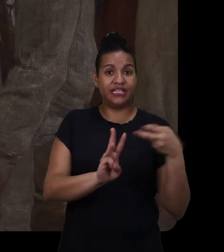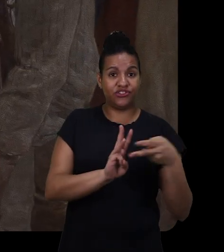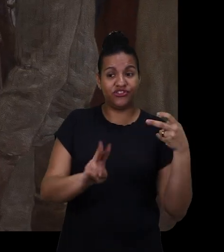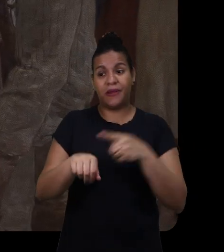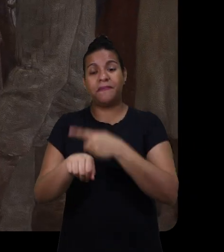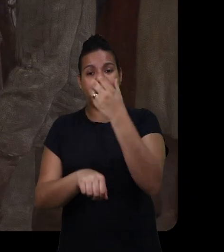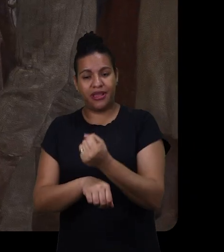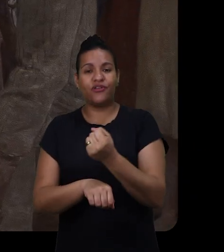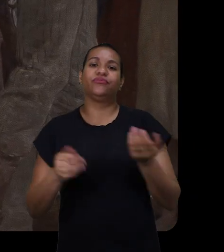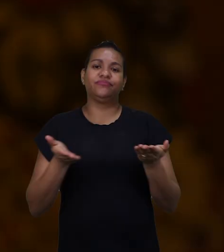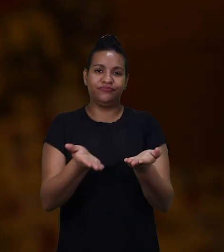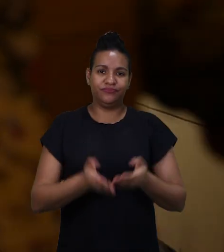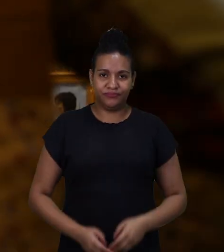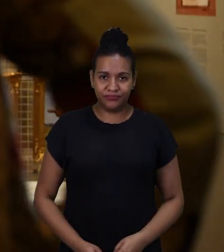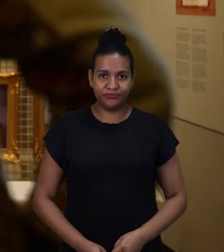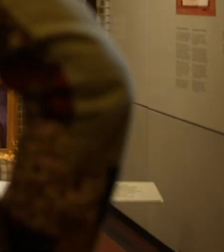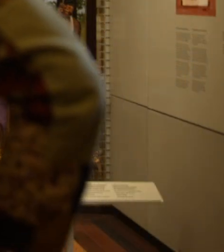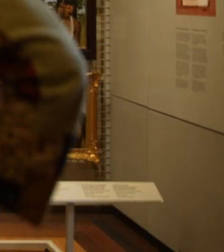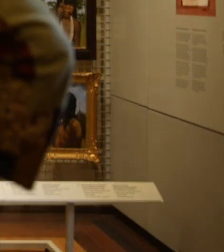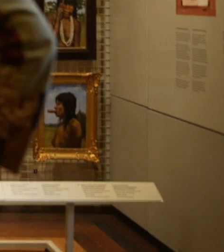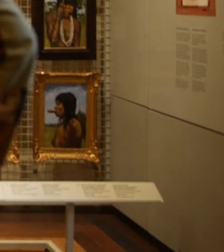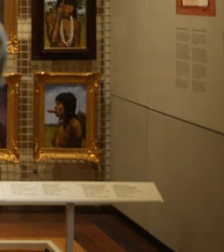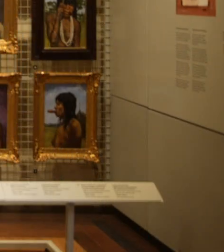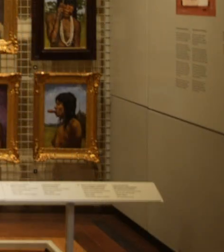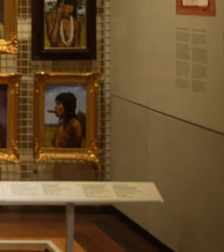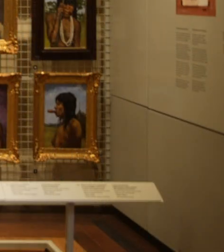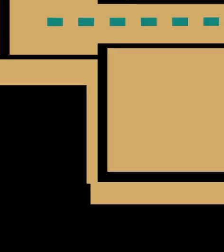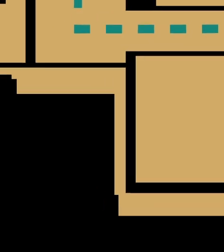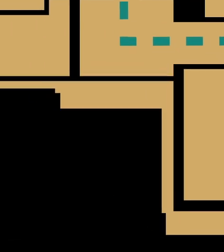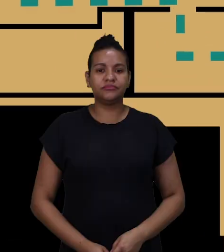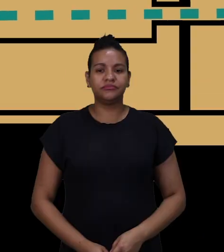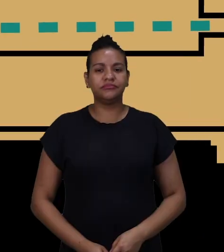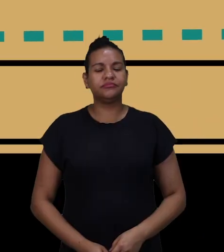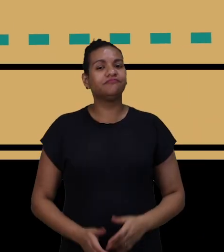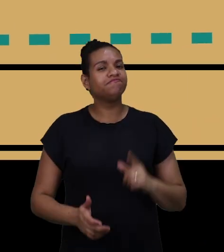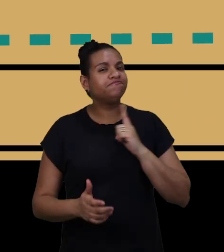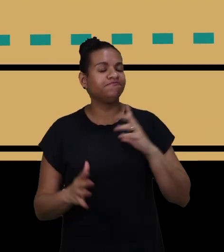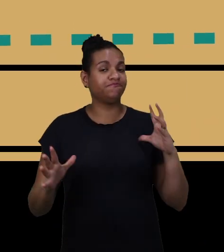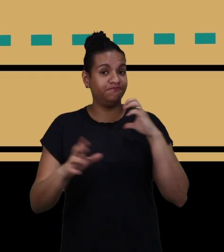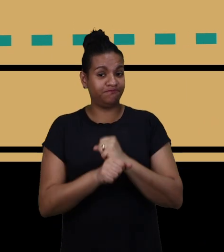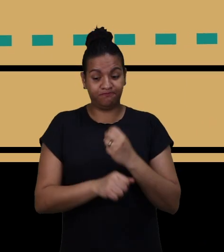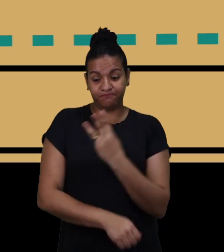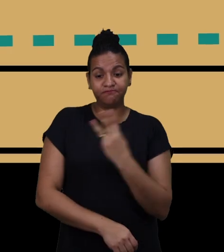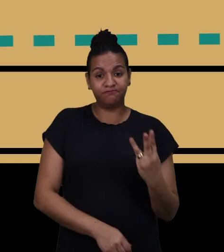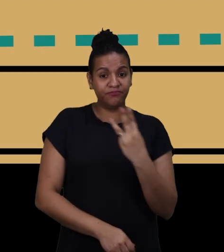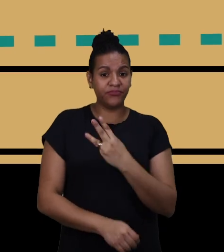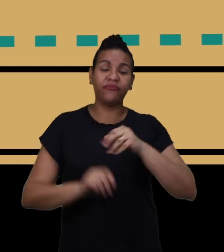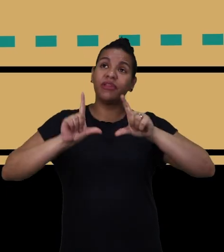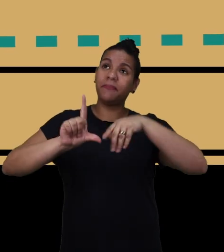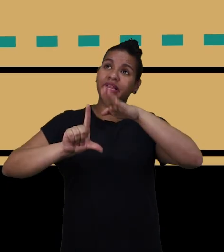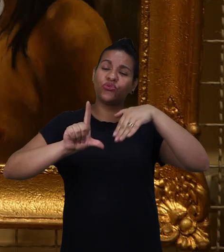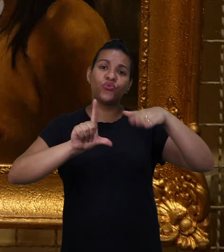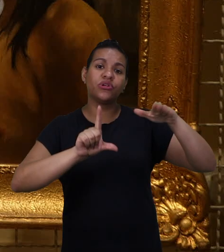o indígena e o branco. Vista de costas, Aline entra em outra sala. Na planta do museu, lê-se coletar imagens e objetos. De